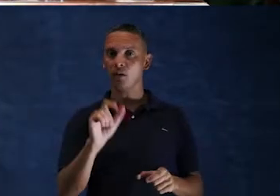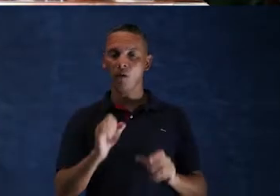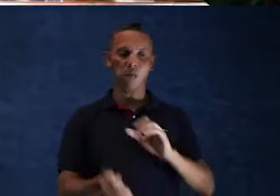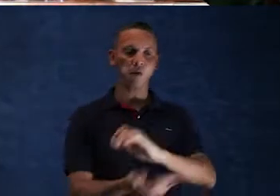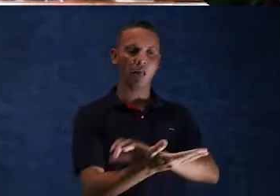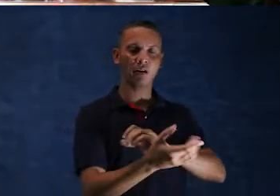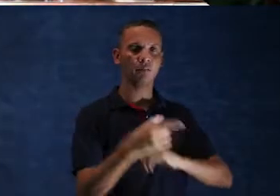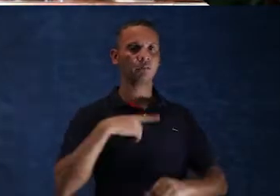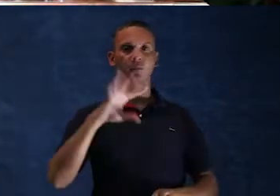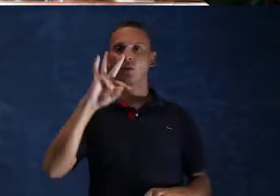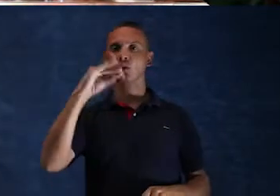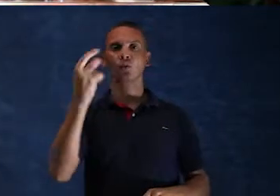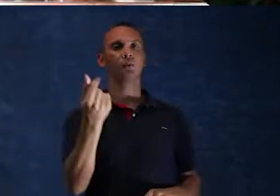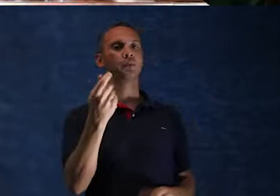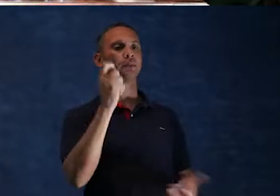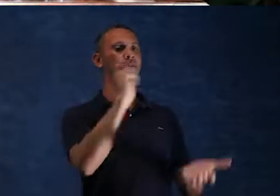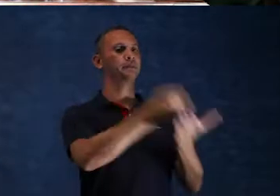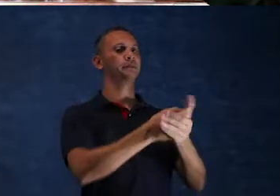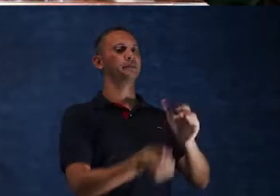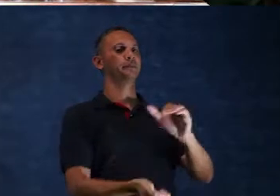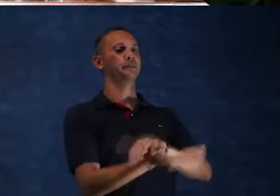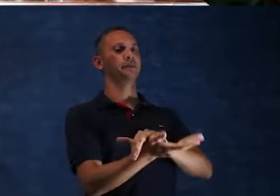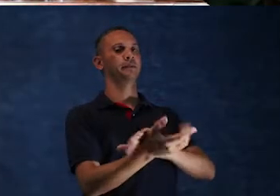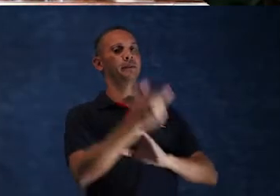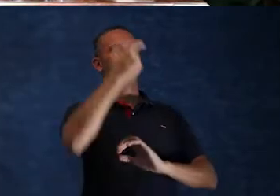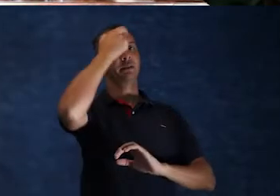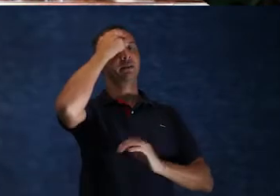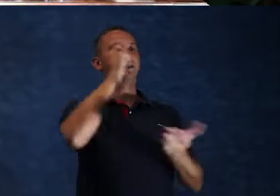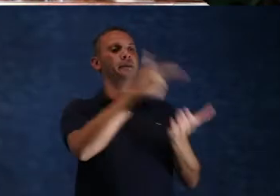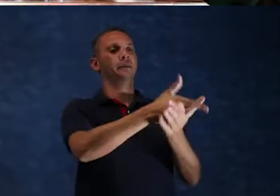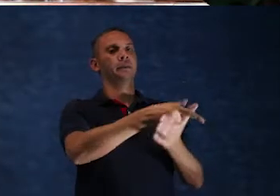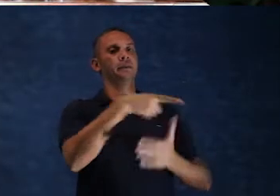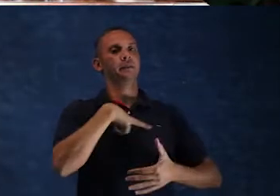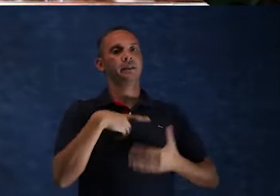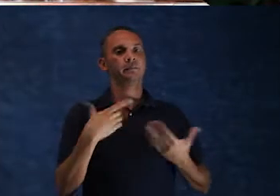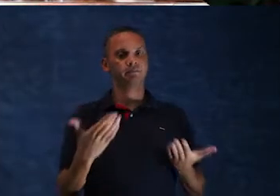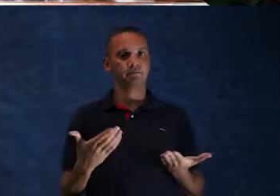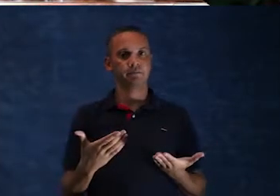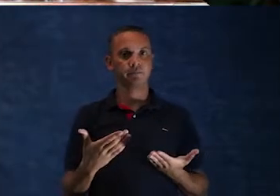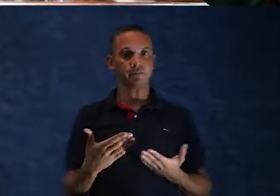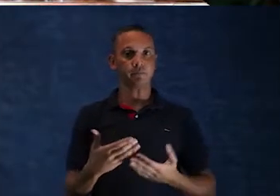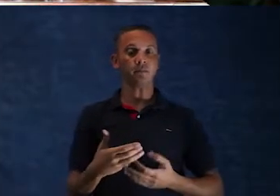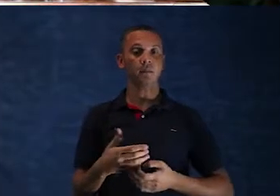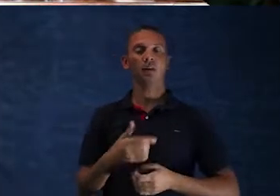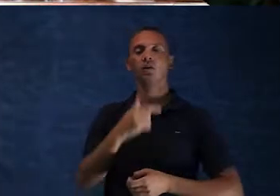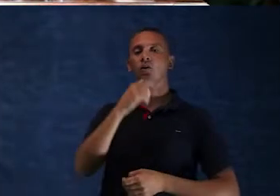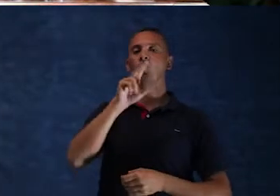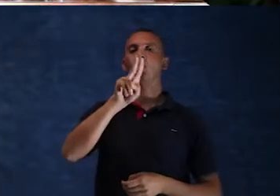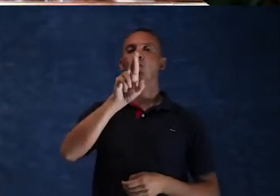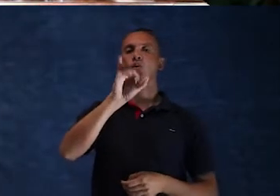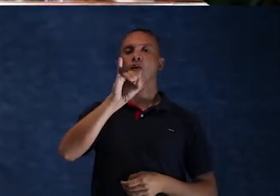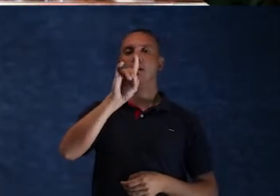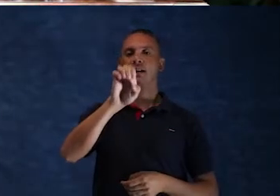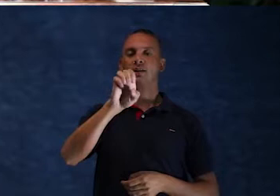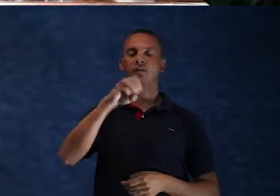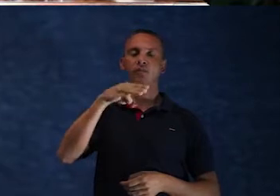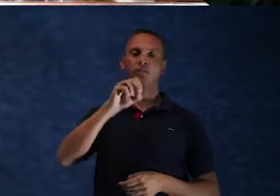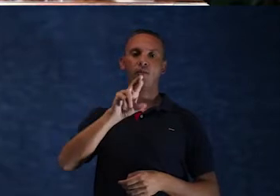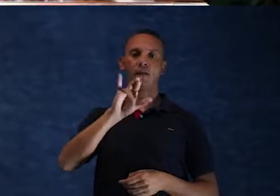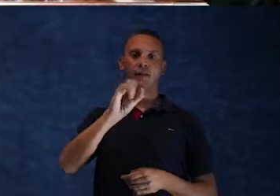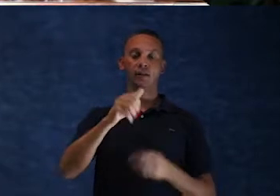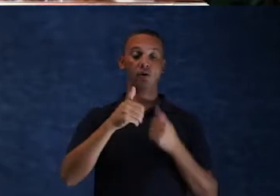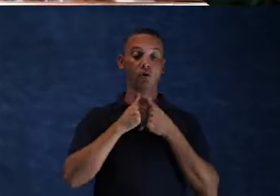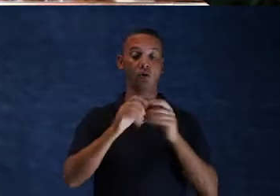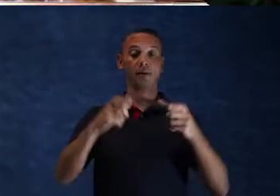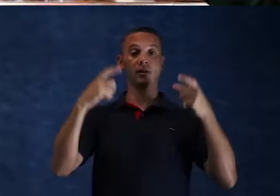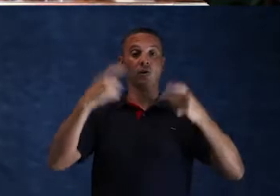Todos possuem um preço e podem ter suas consciências alugadas. O Rio de Moraes, com a sua moral duvidosa, começa no